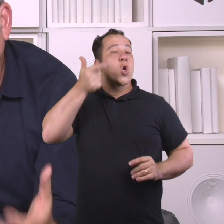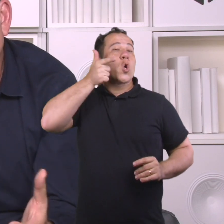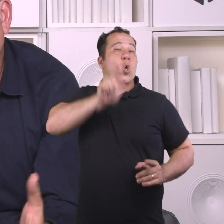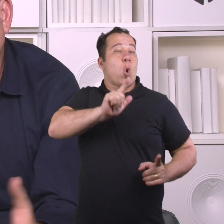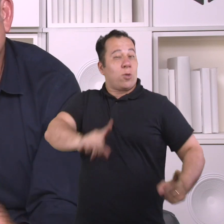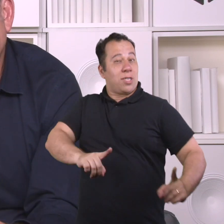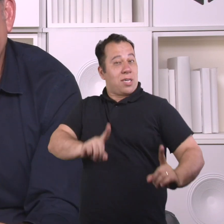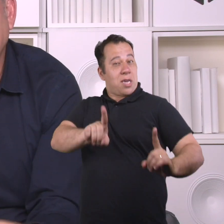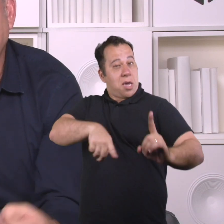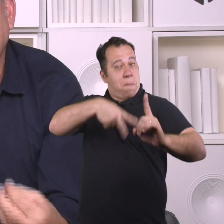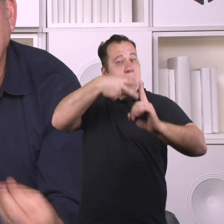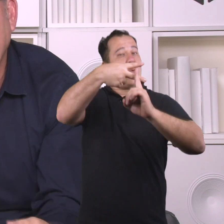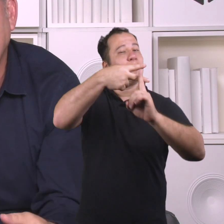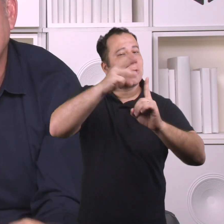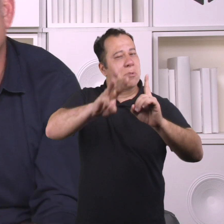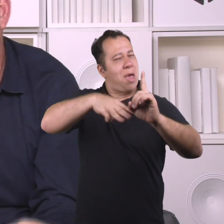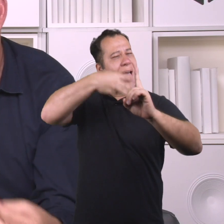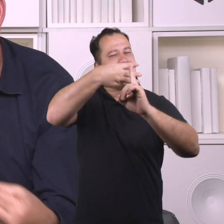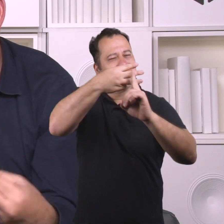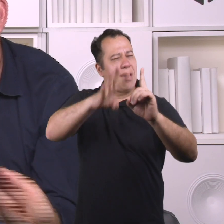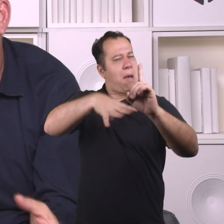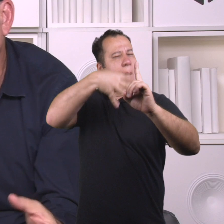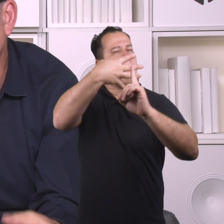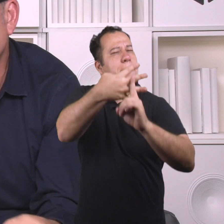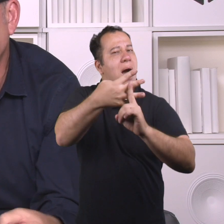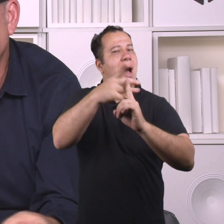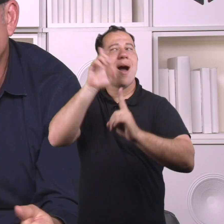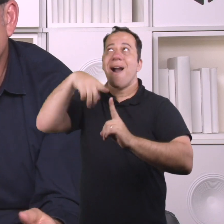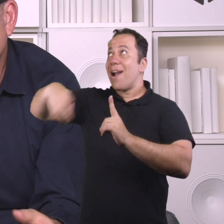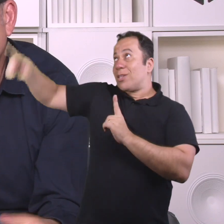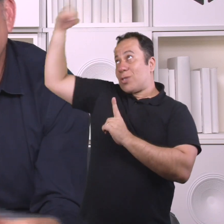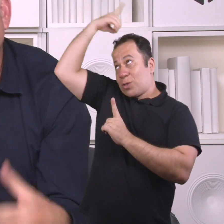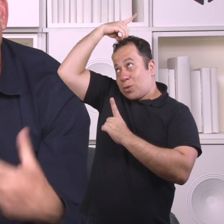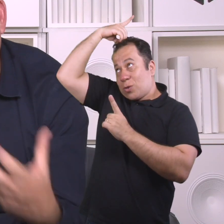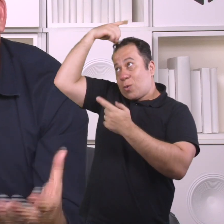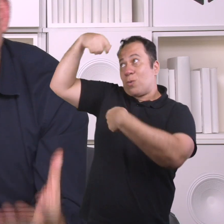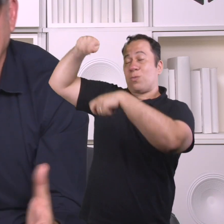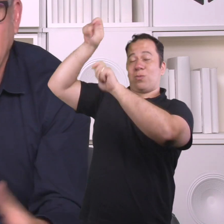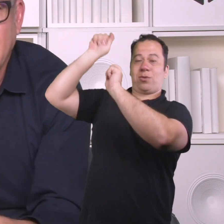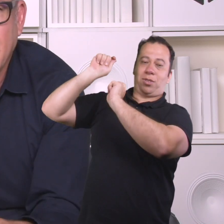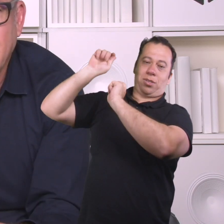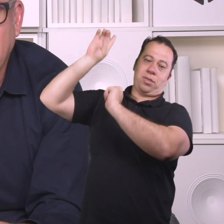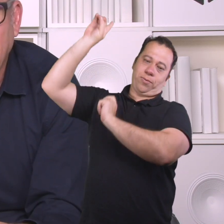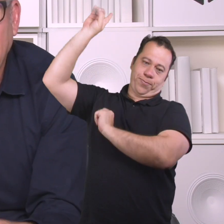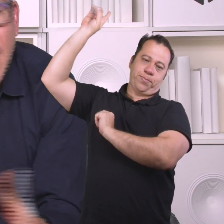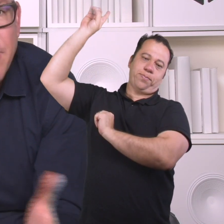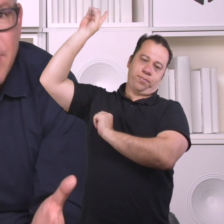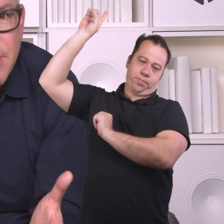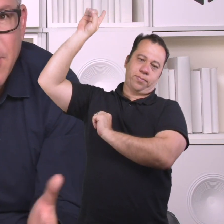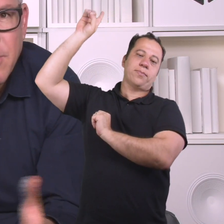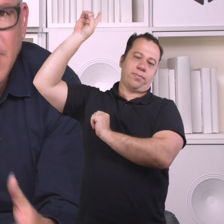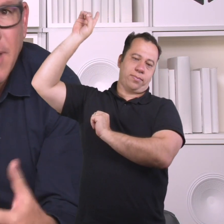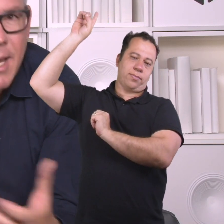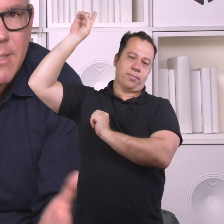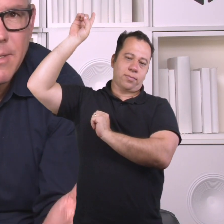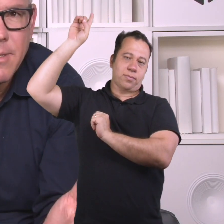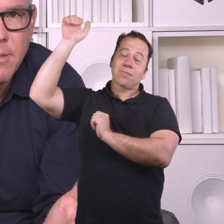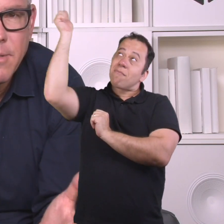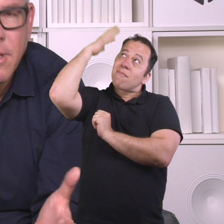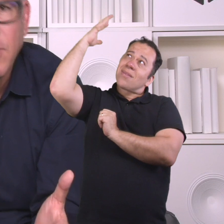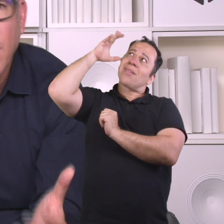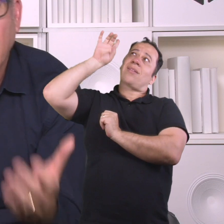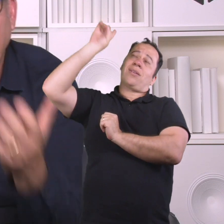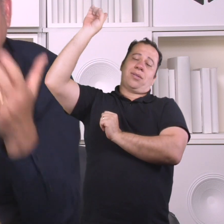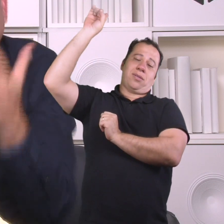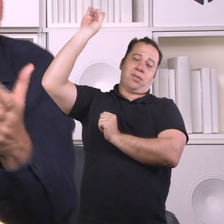um dom de Deus saber empreender, saber negociar, saber gerar riquezas. Isso é uma dádiva de Deus, é uma graça de